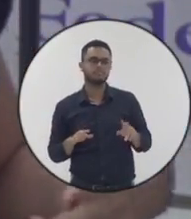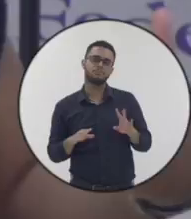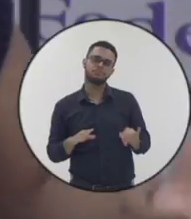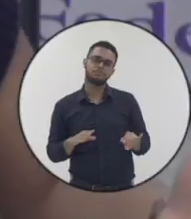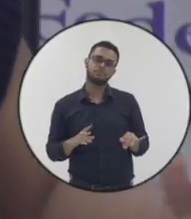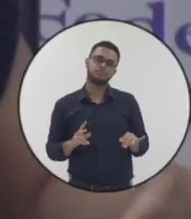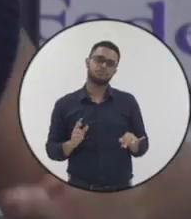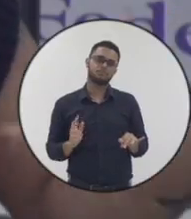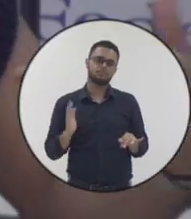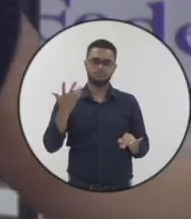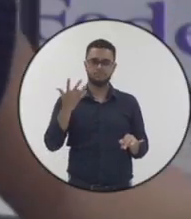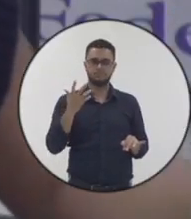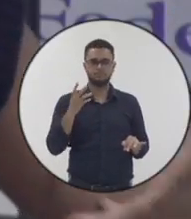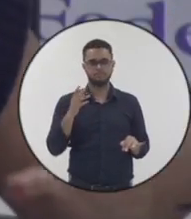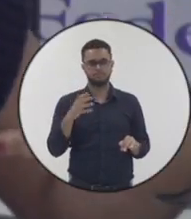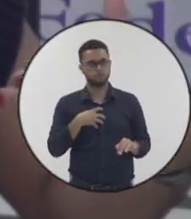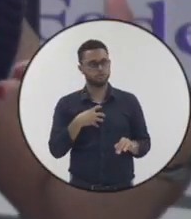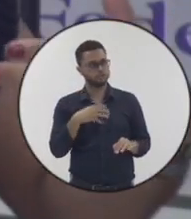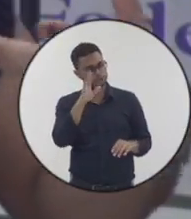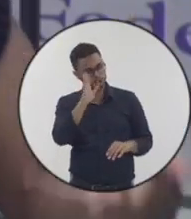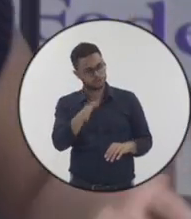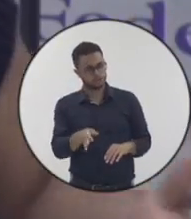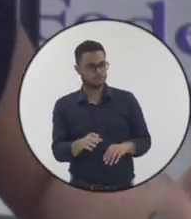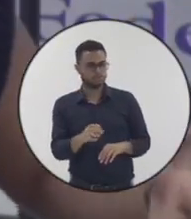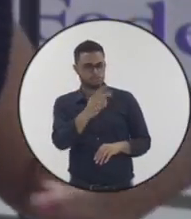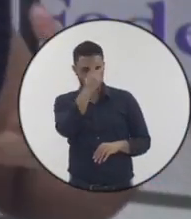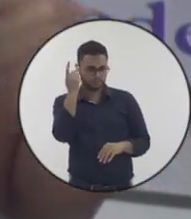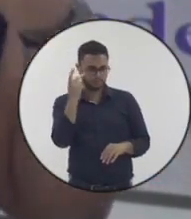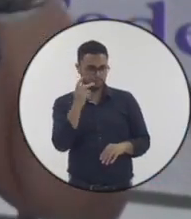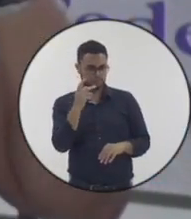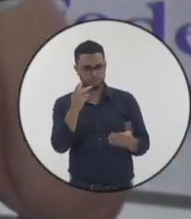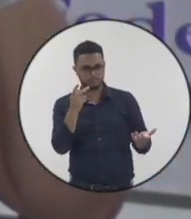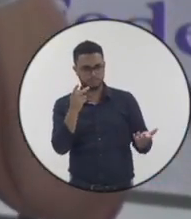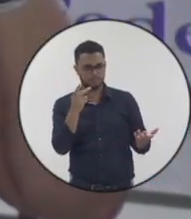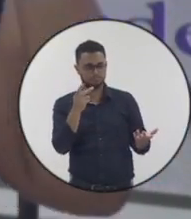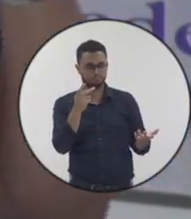mais direta, e não só uma pessoa trans, mas uma pessoa travesti